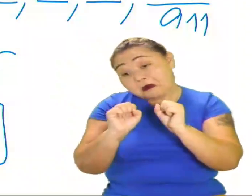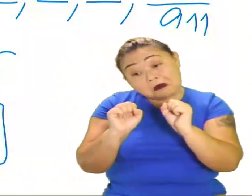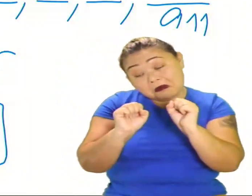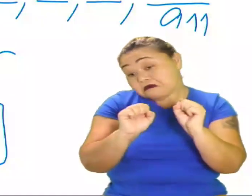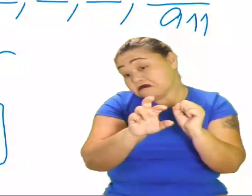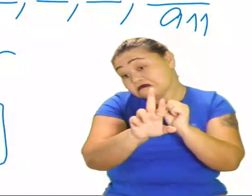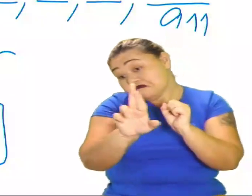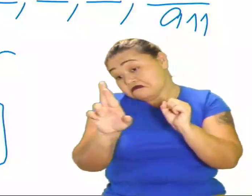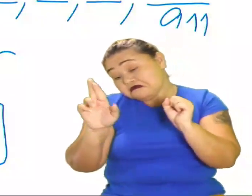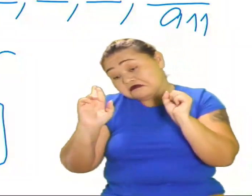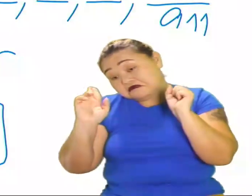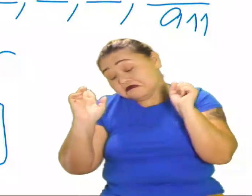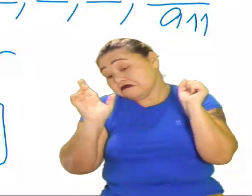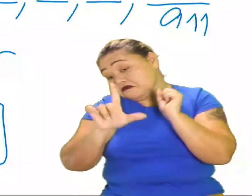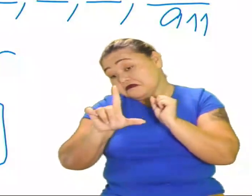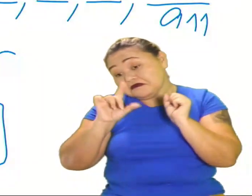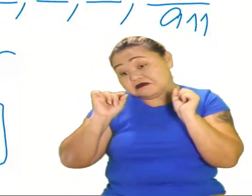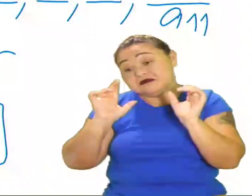ser, verdade. Dava de fazer.